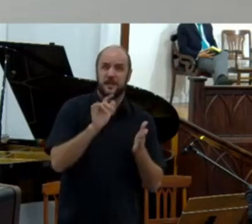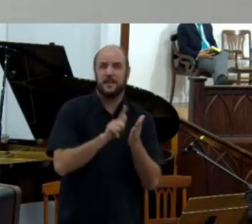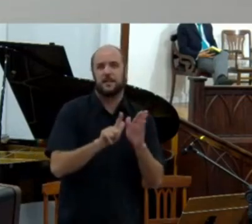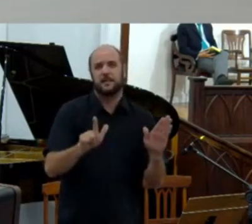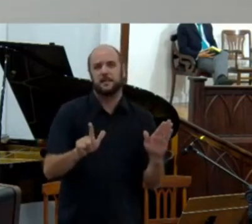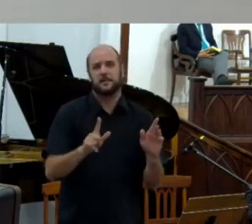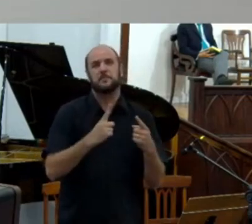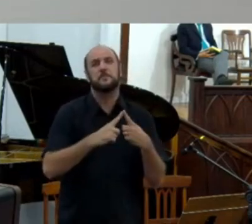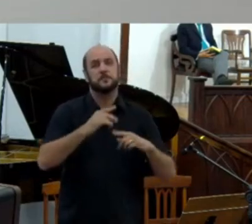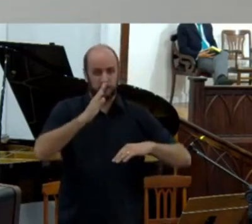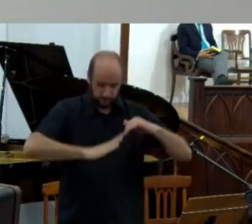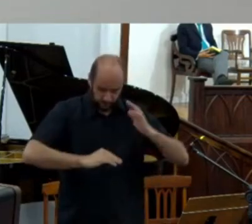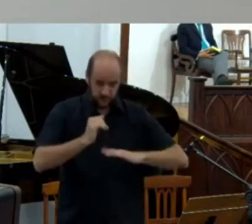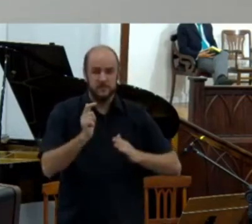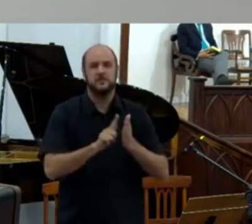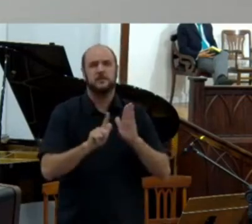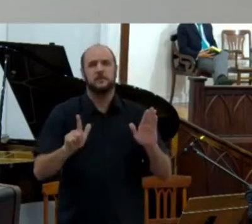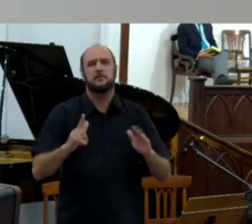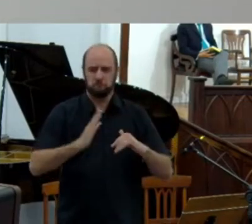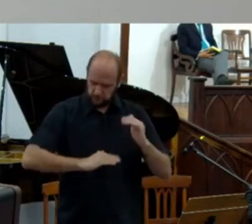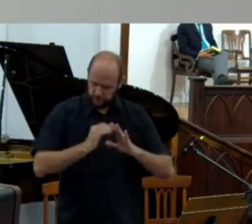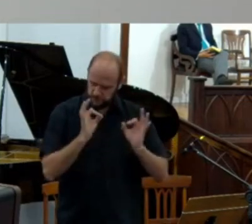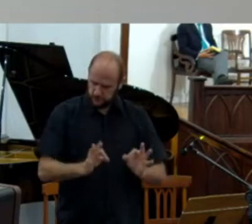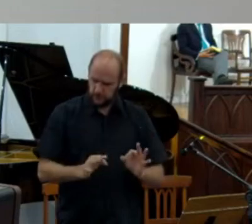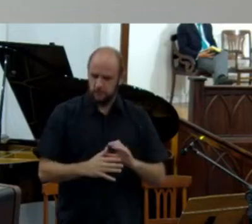cumprir cada um dos detalhes dela, e cumpriu.